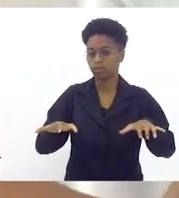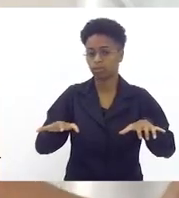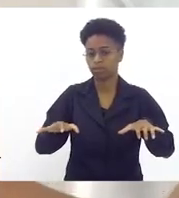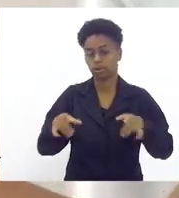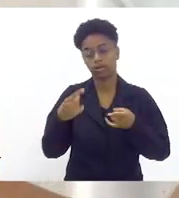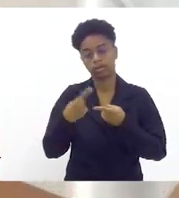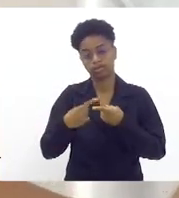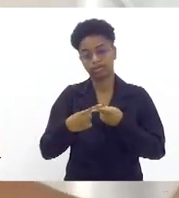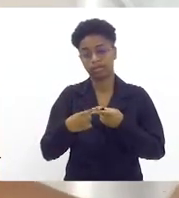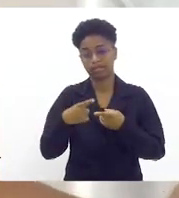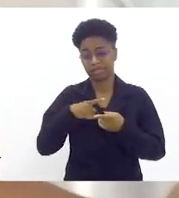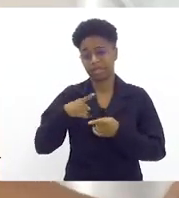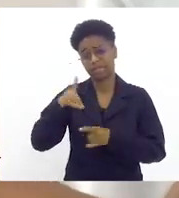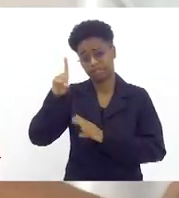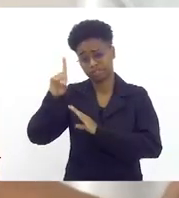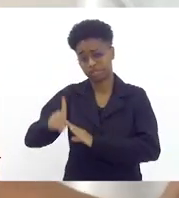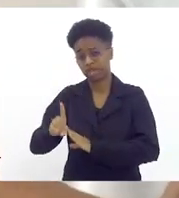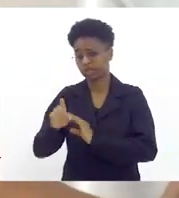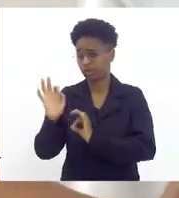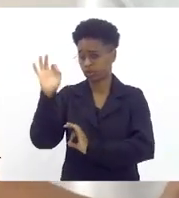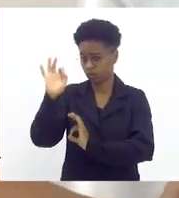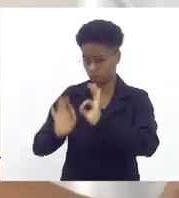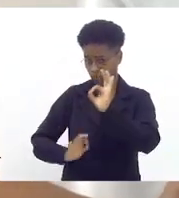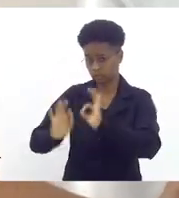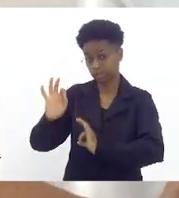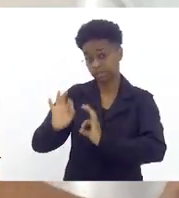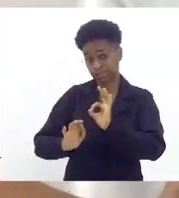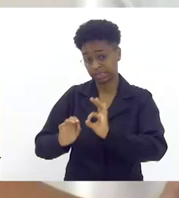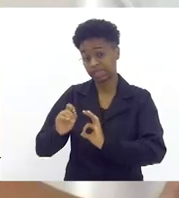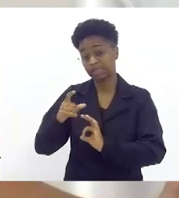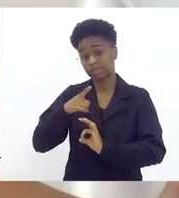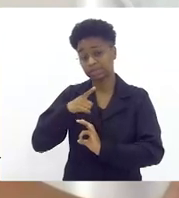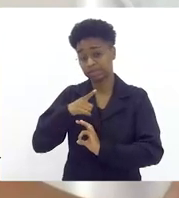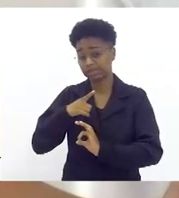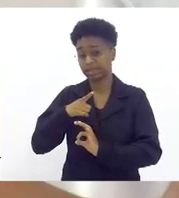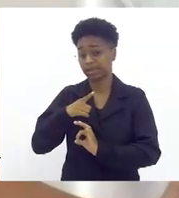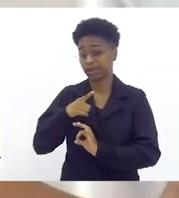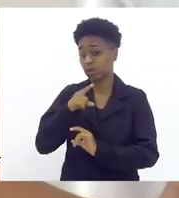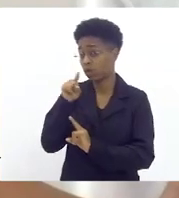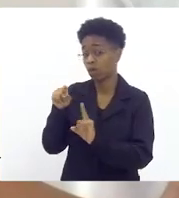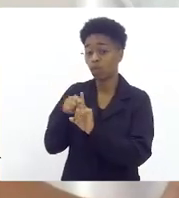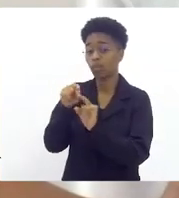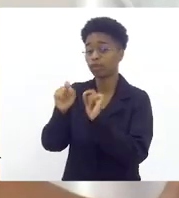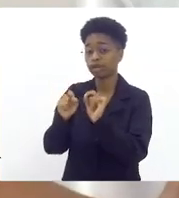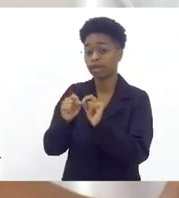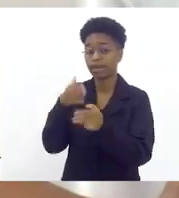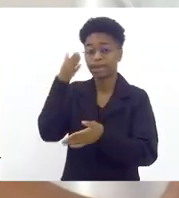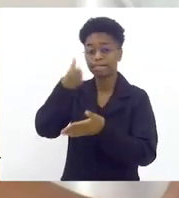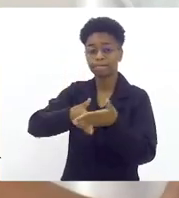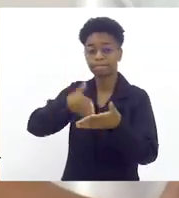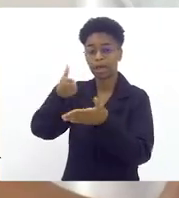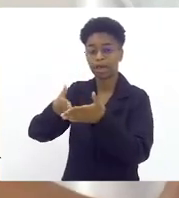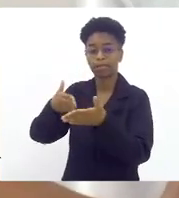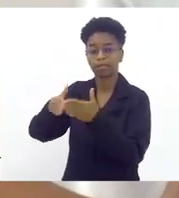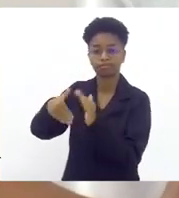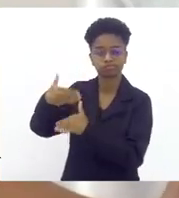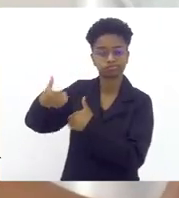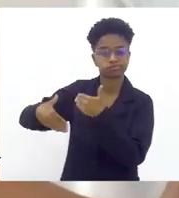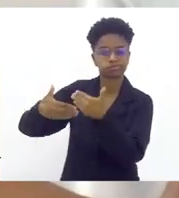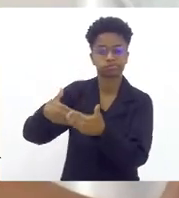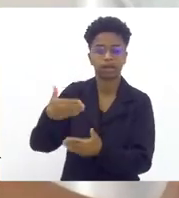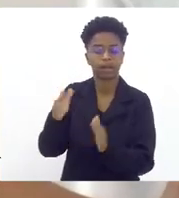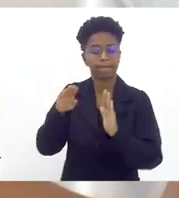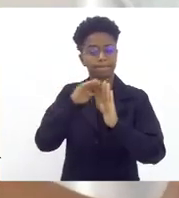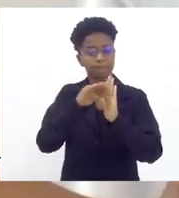uma extrema-direita organizada que tem como um dos seus objetivos impedir o avanço das pautas